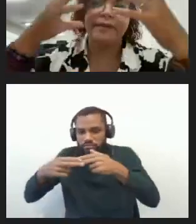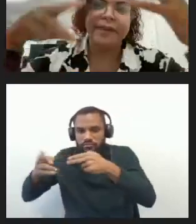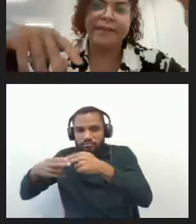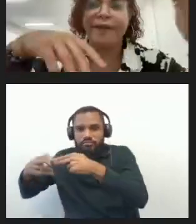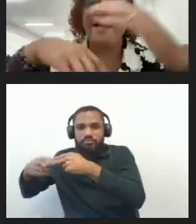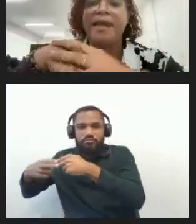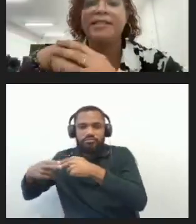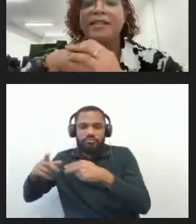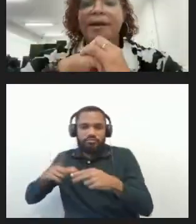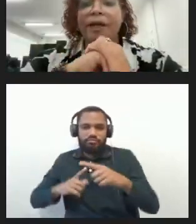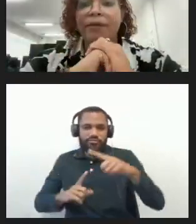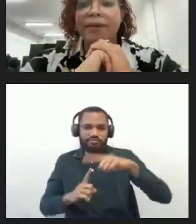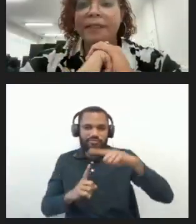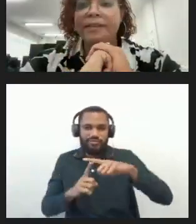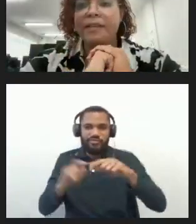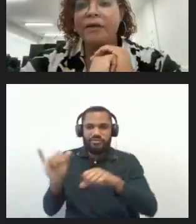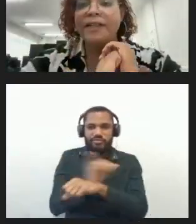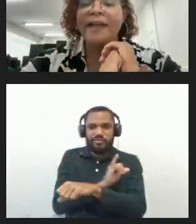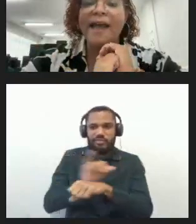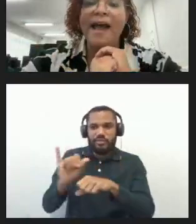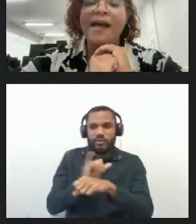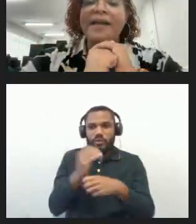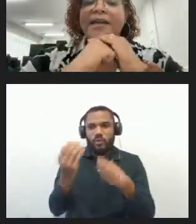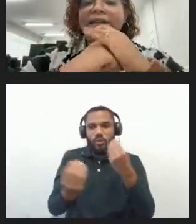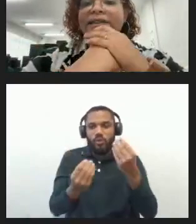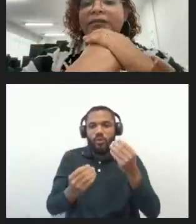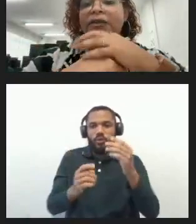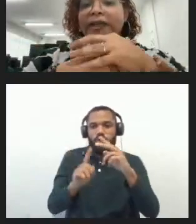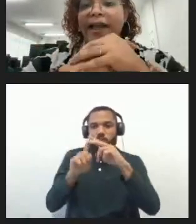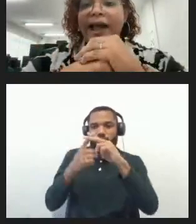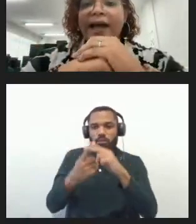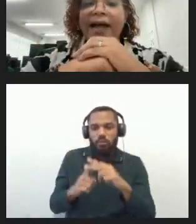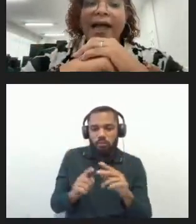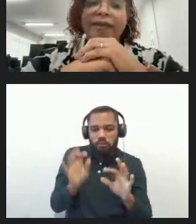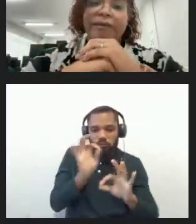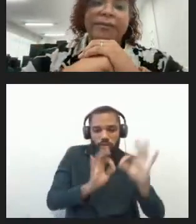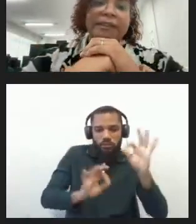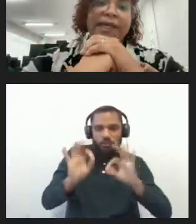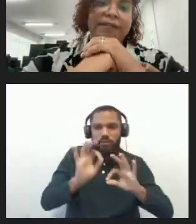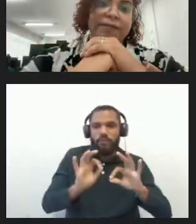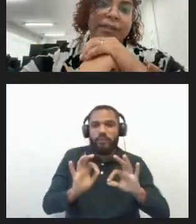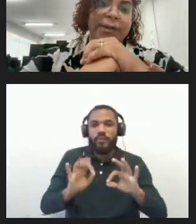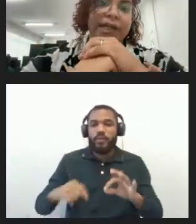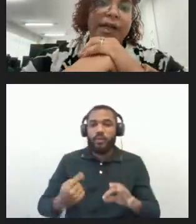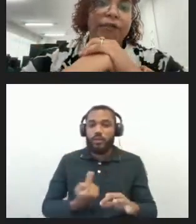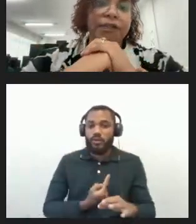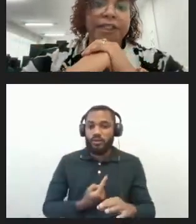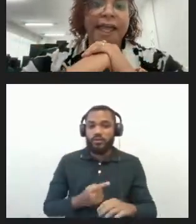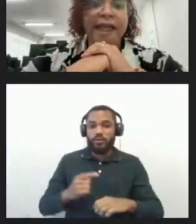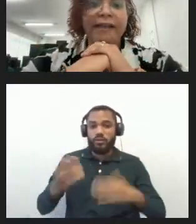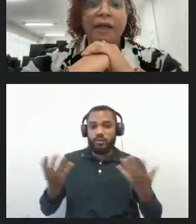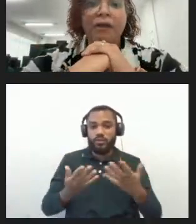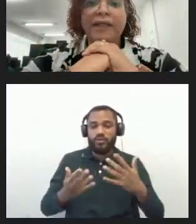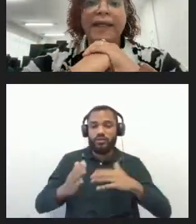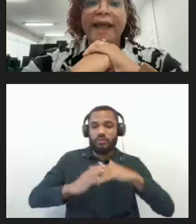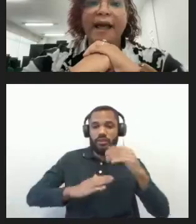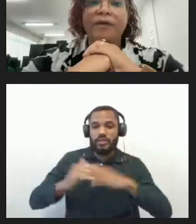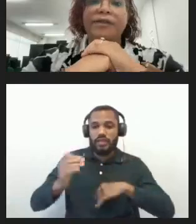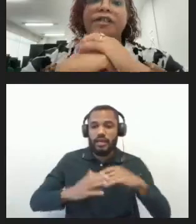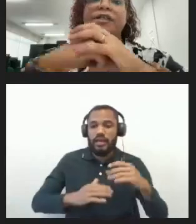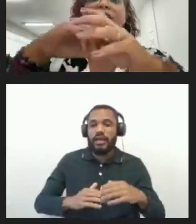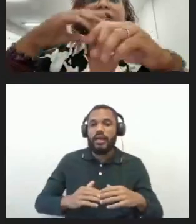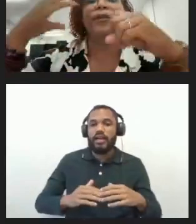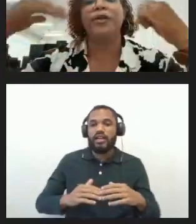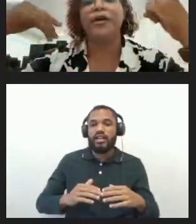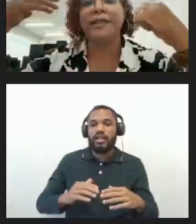sistemas, né, ferramentas que trabalham com edição linear e edição não linear. A que vamos trabalhar hoje é a não